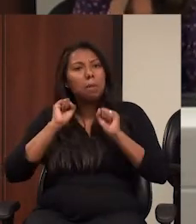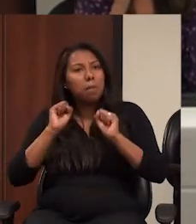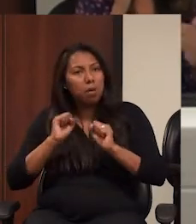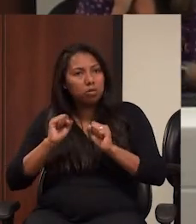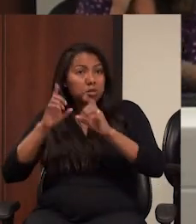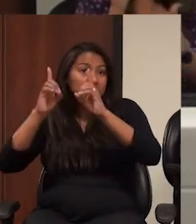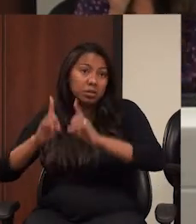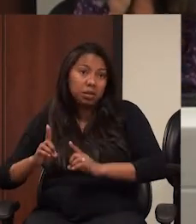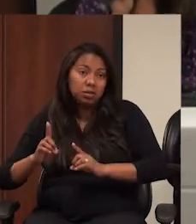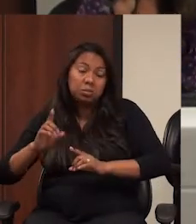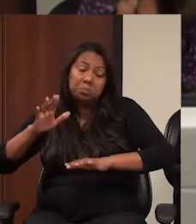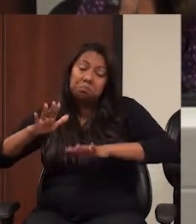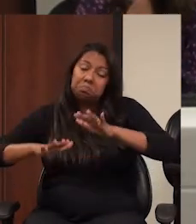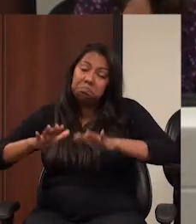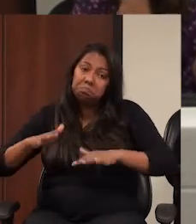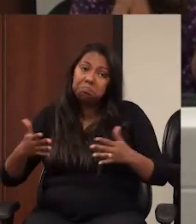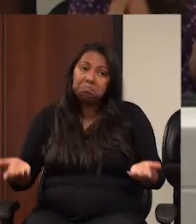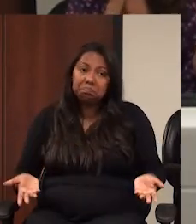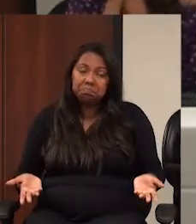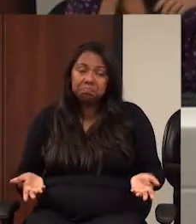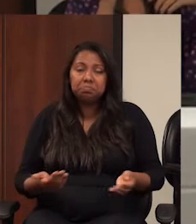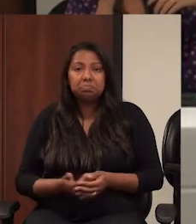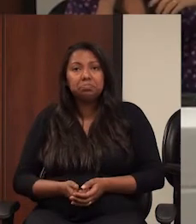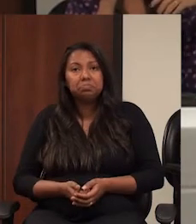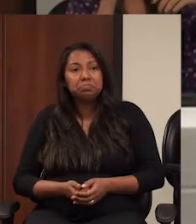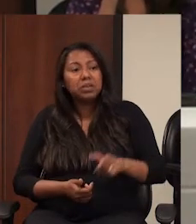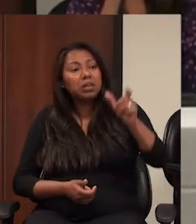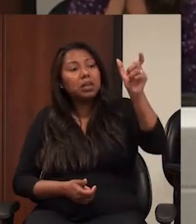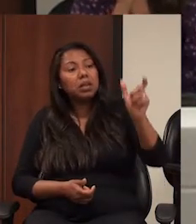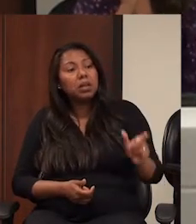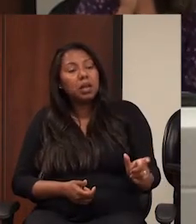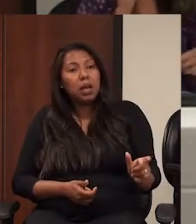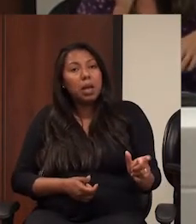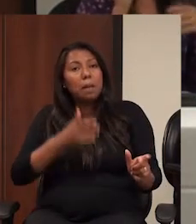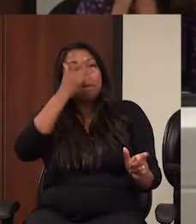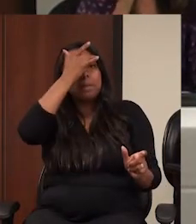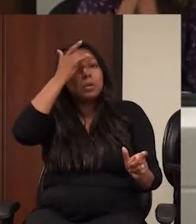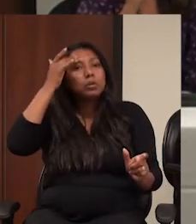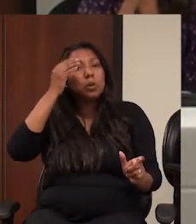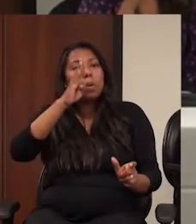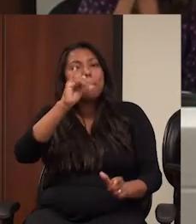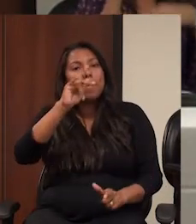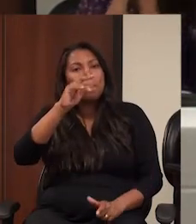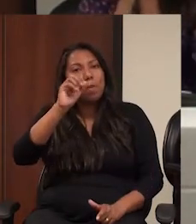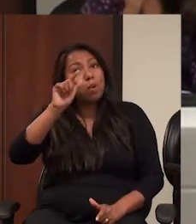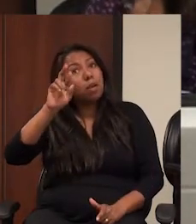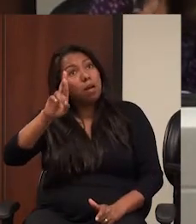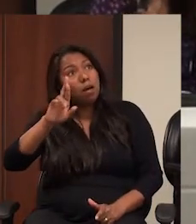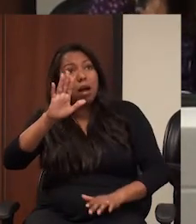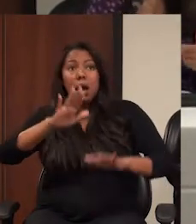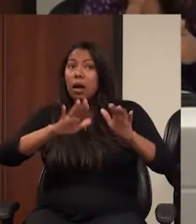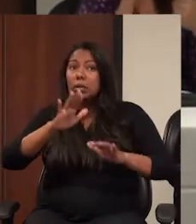deficiência, dependendo da situação em que ela se encontra. A pessoa com bipolaridade ou com esquizofrenia pode não